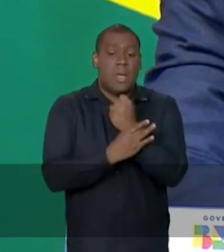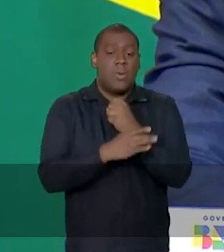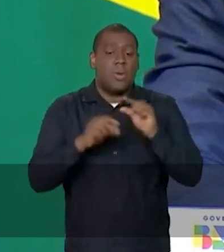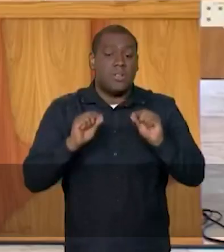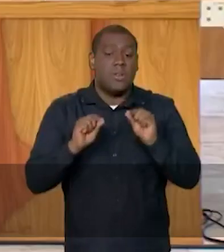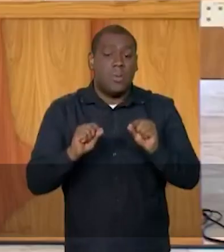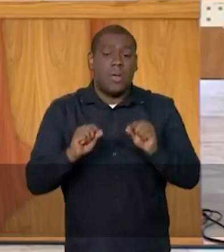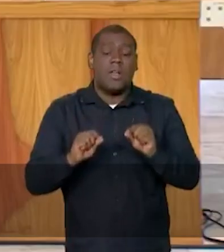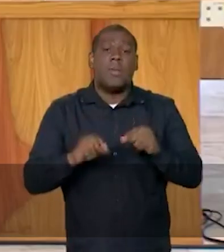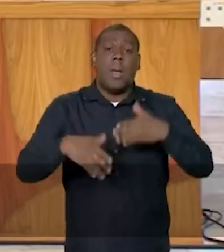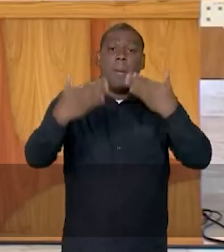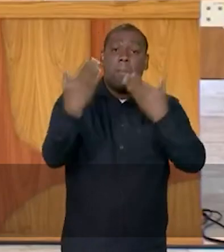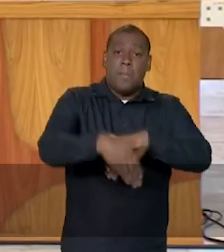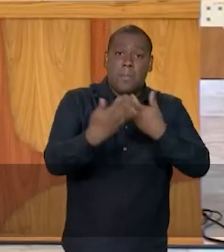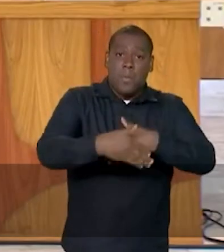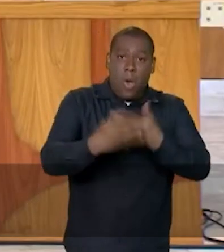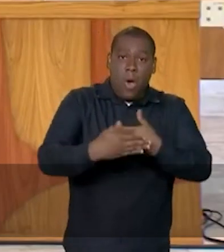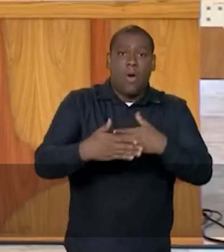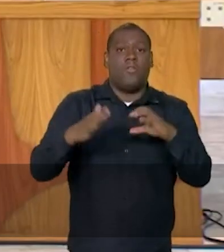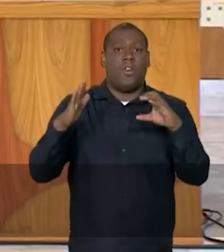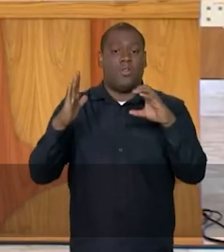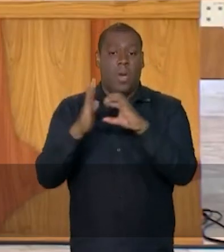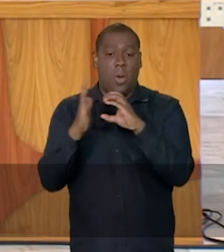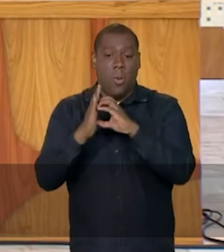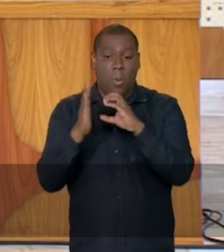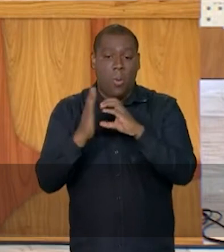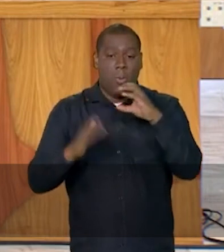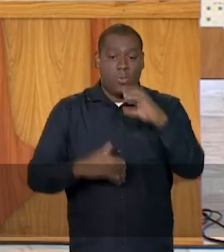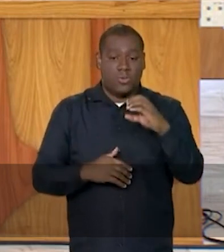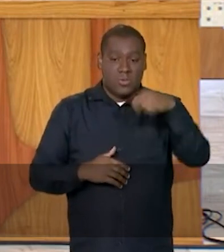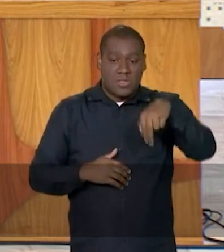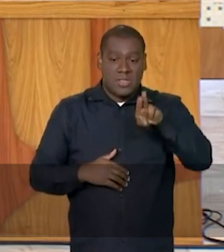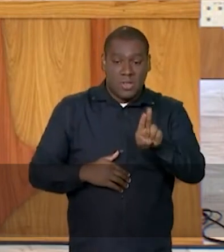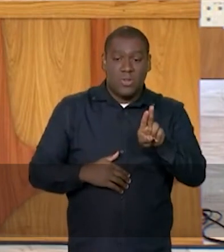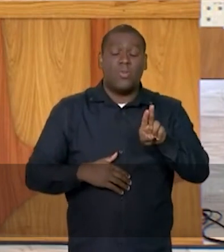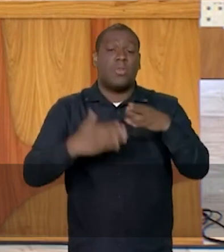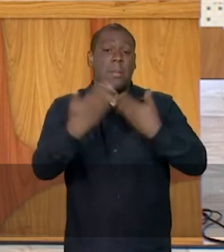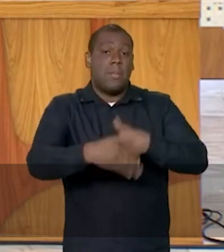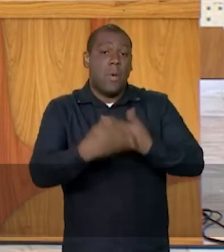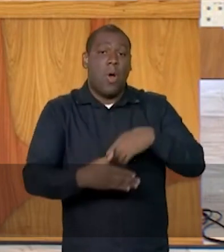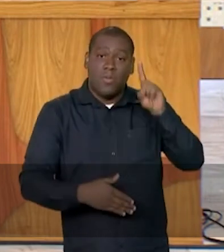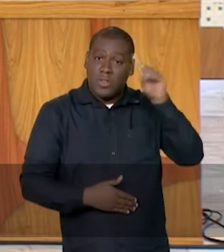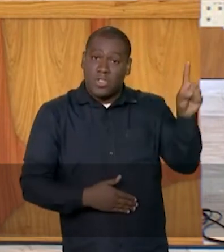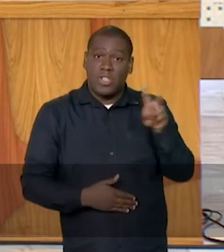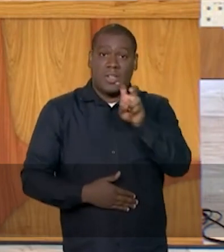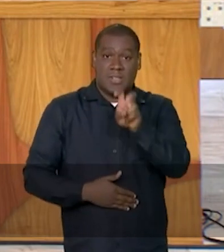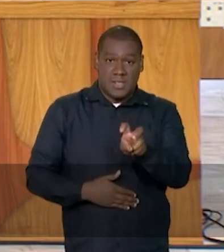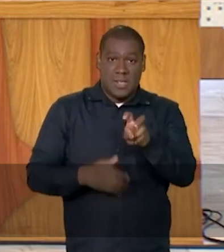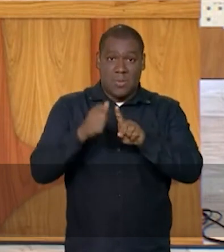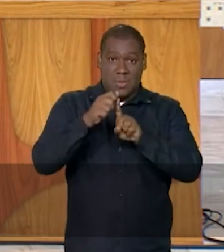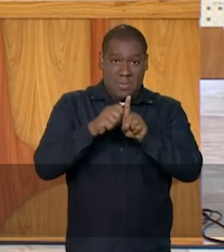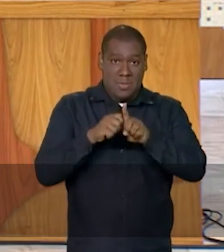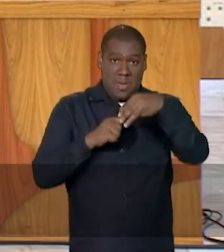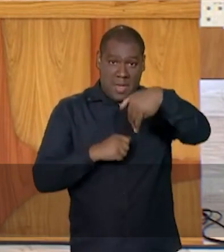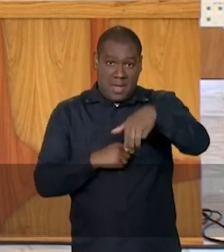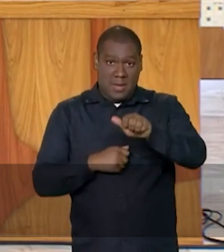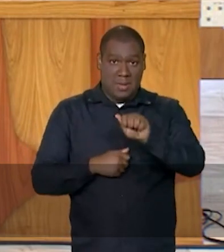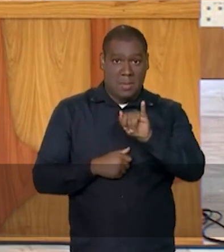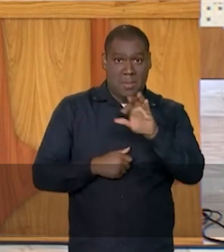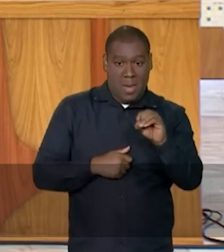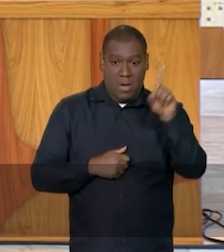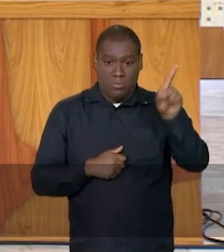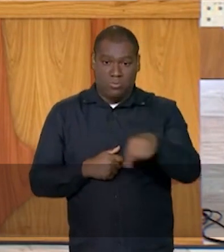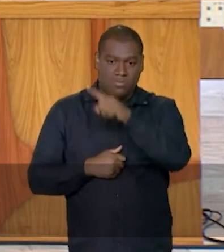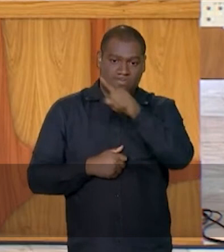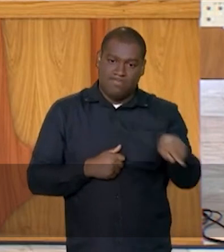que foi tomada, a gente fez vamos assinar um acordo que garante, que define isso como com todas as razões